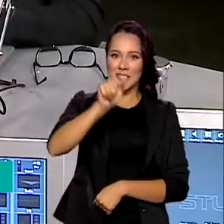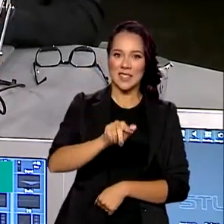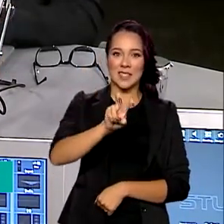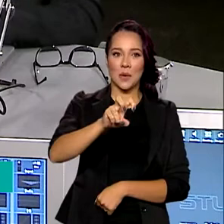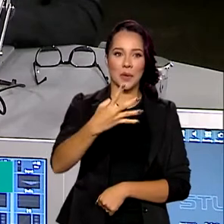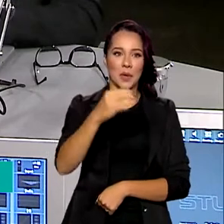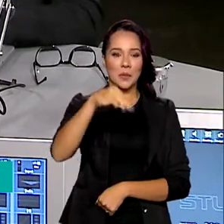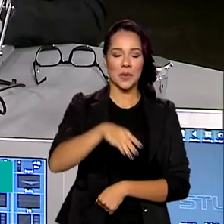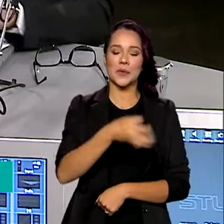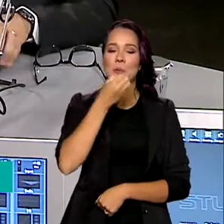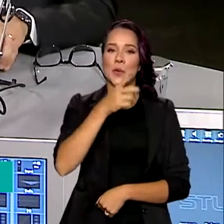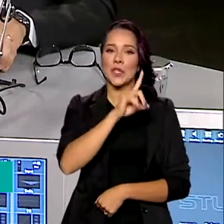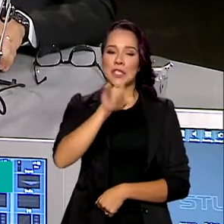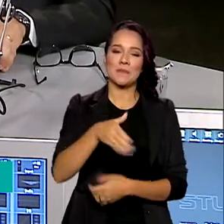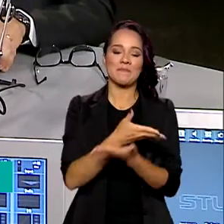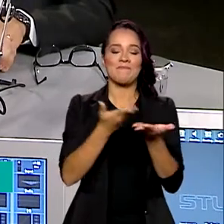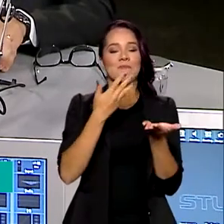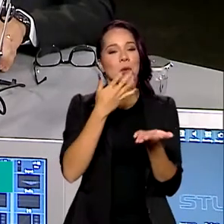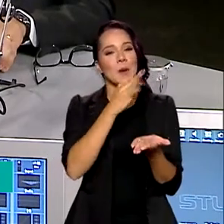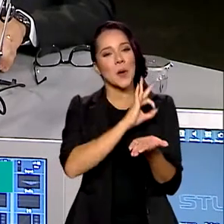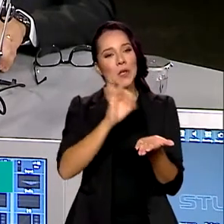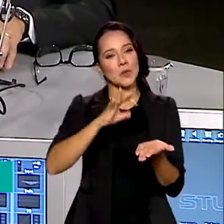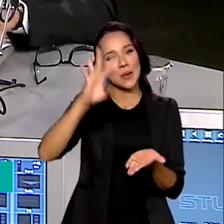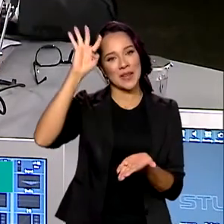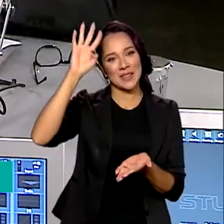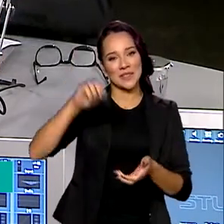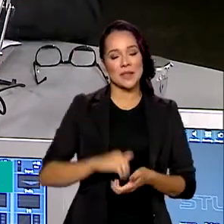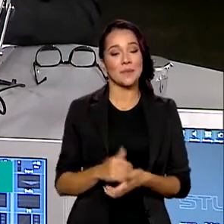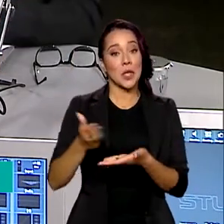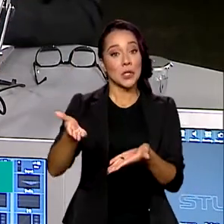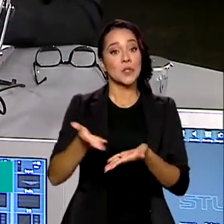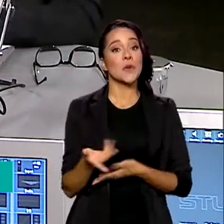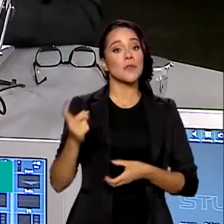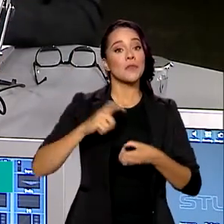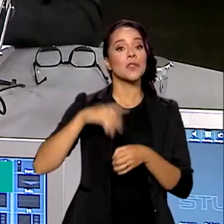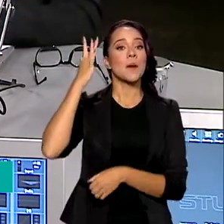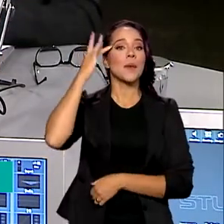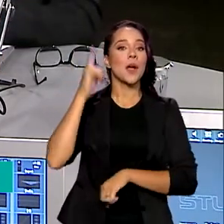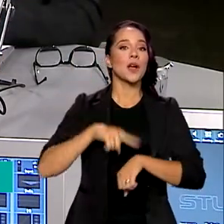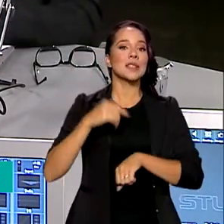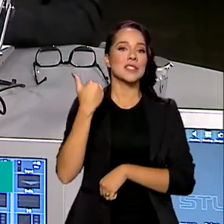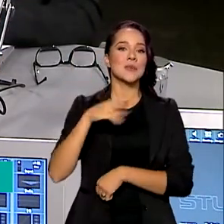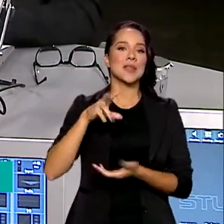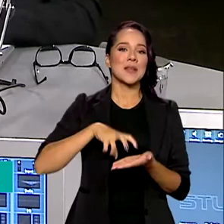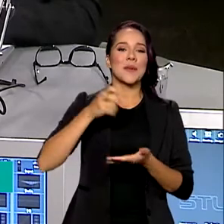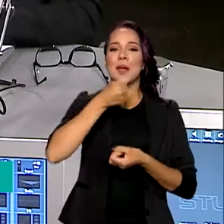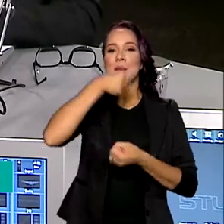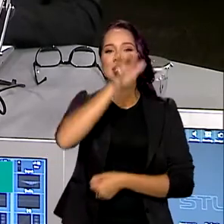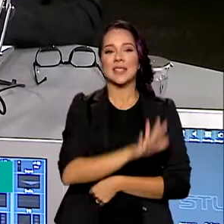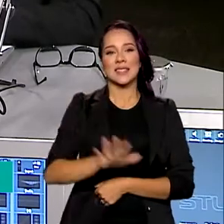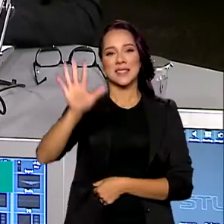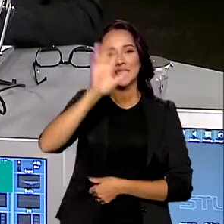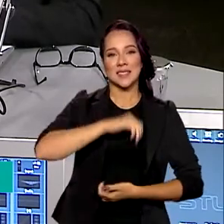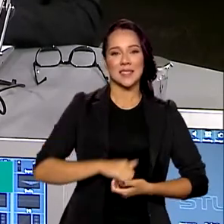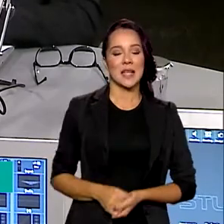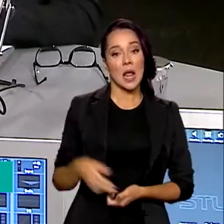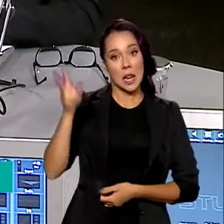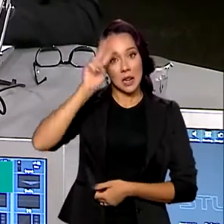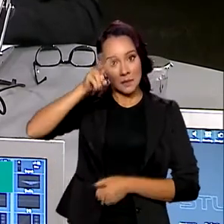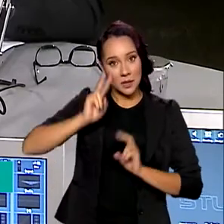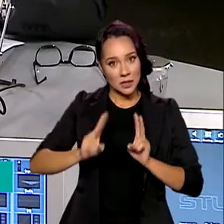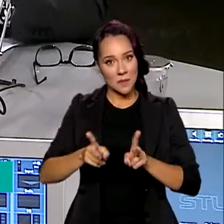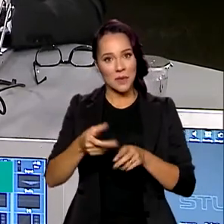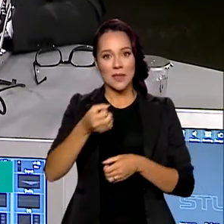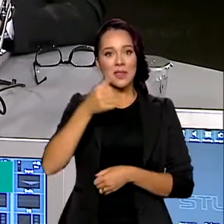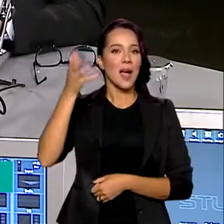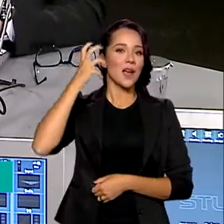um bom dia para você uma ótima quarta-feira te convido a voltar amanhã 7:30 da manhã no Repórter Nacional lembrando